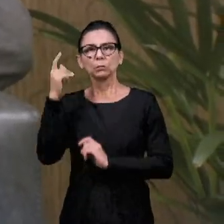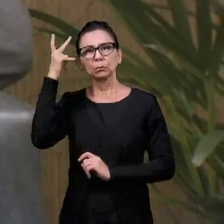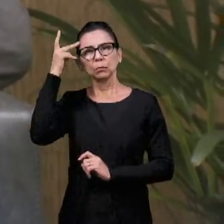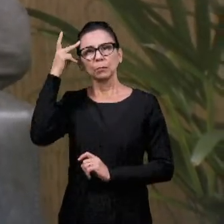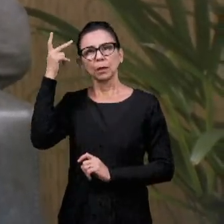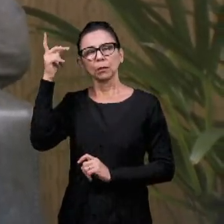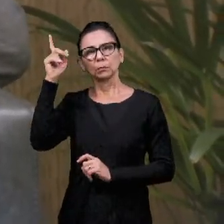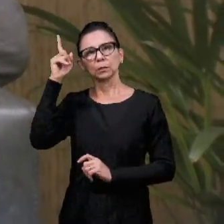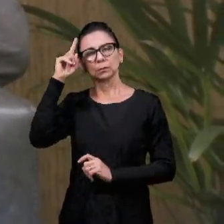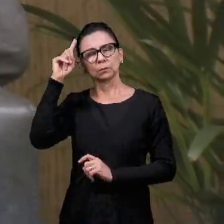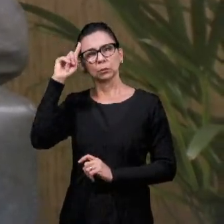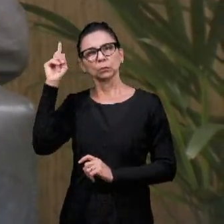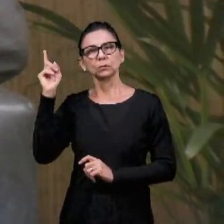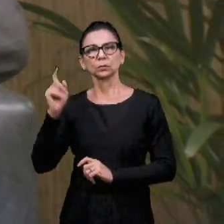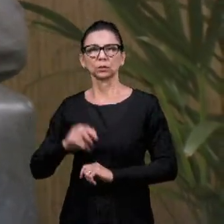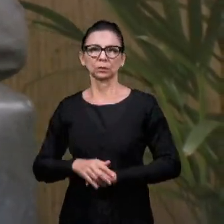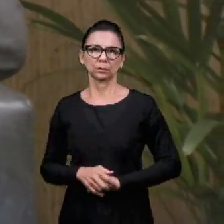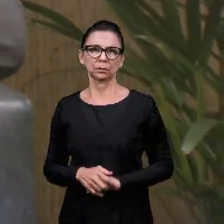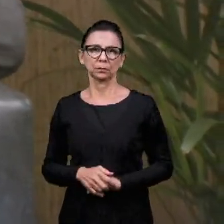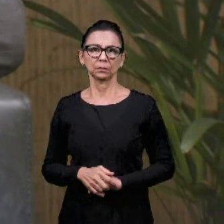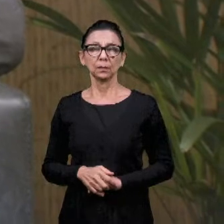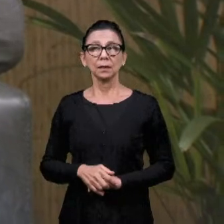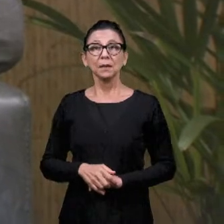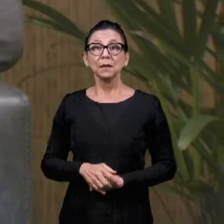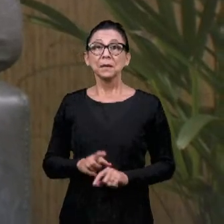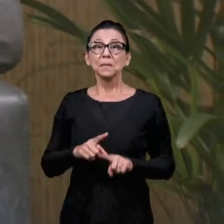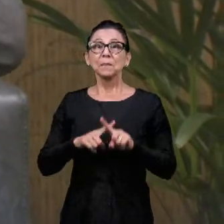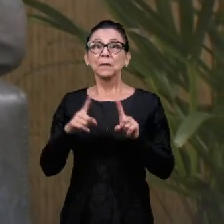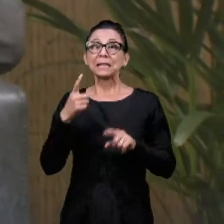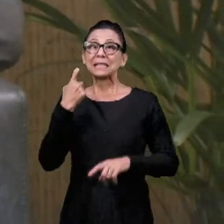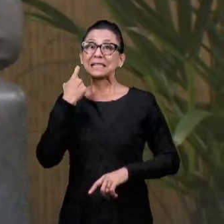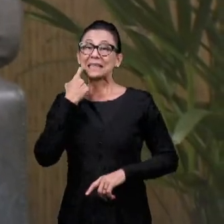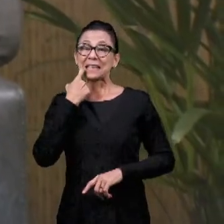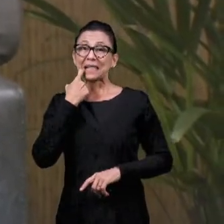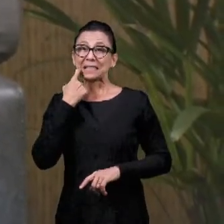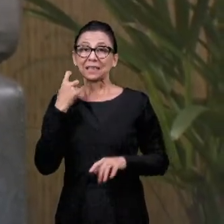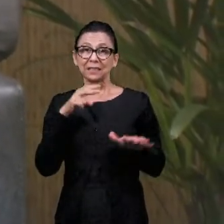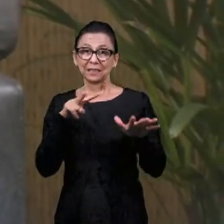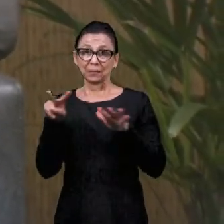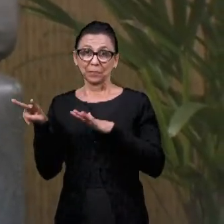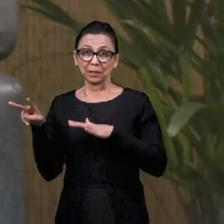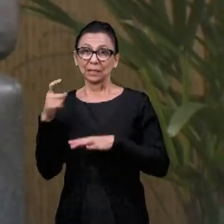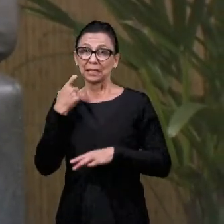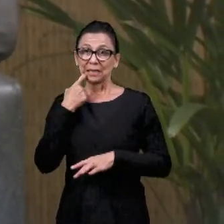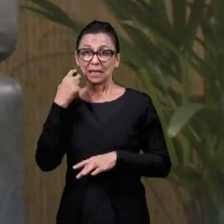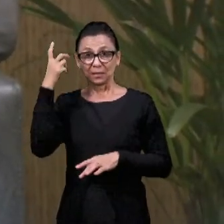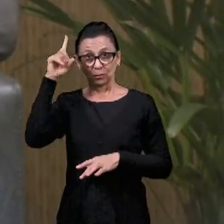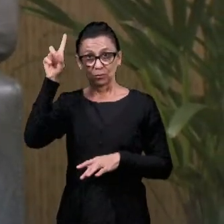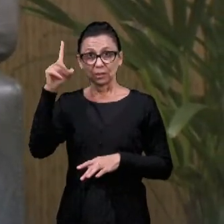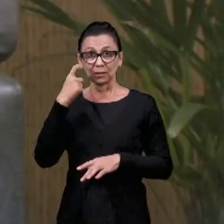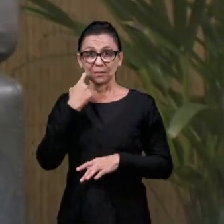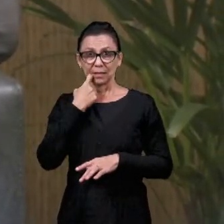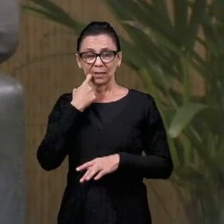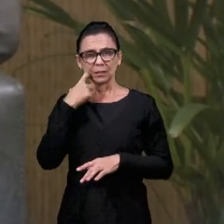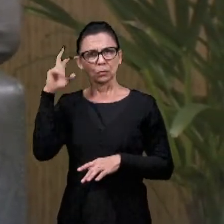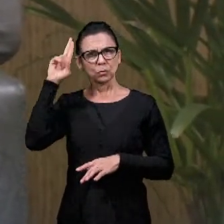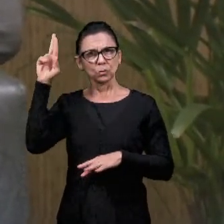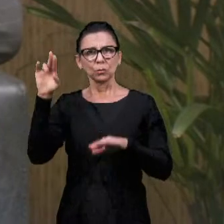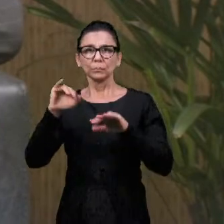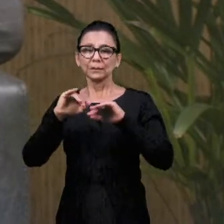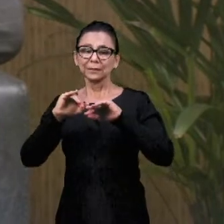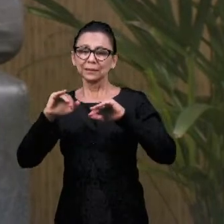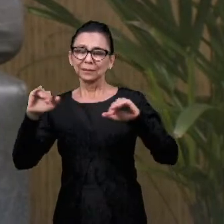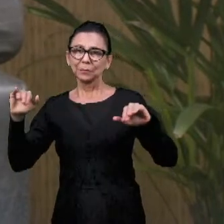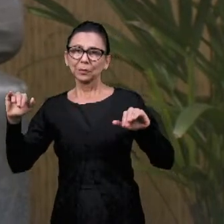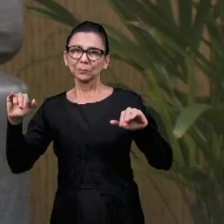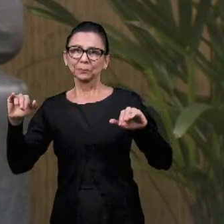dias. Mas o Senhor separou a sexta-feira para o culto da família. Portanto, o Senhor que